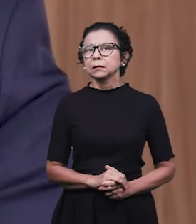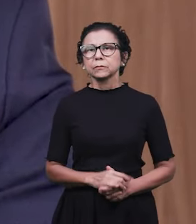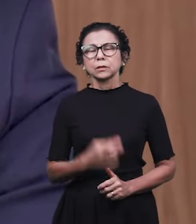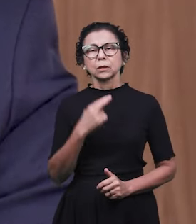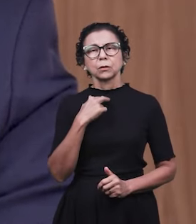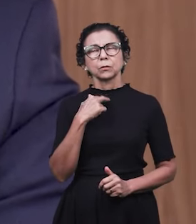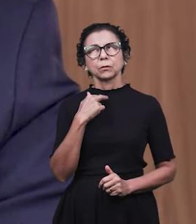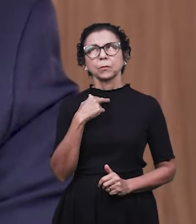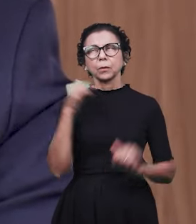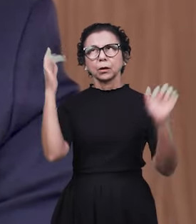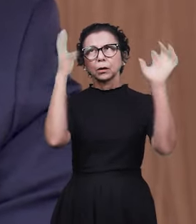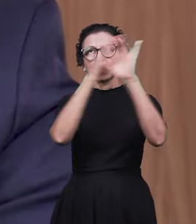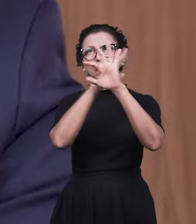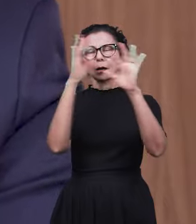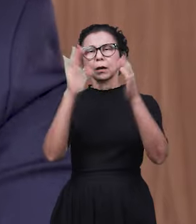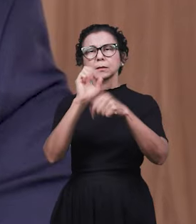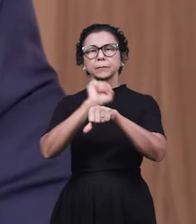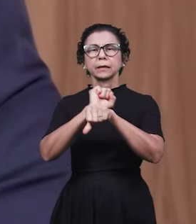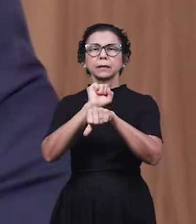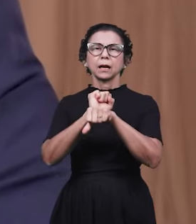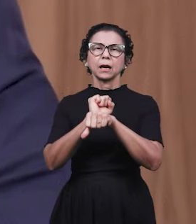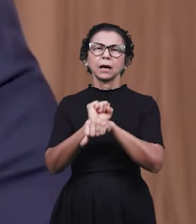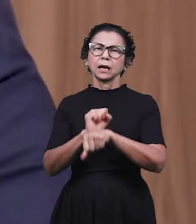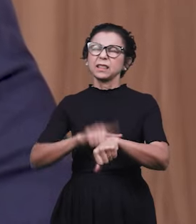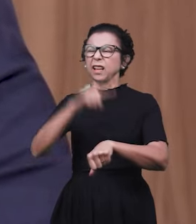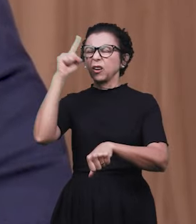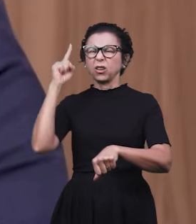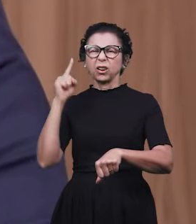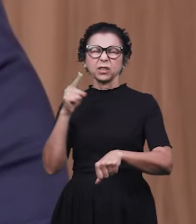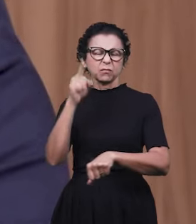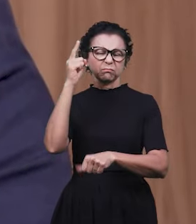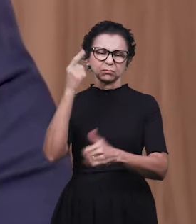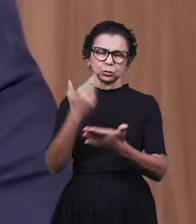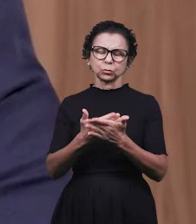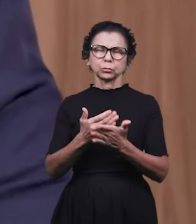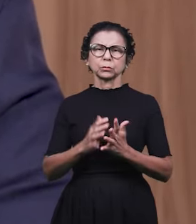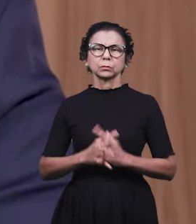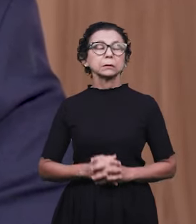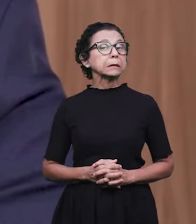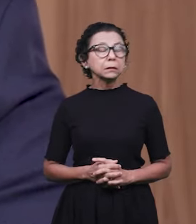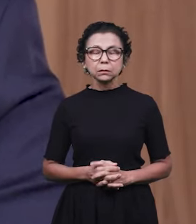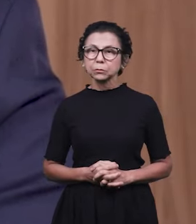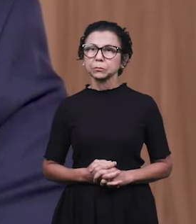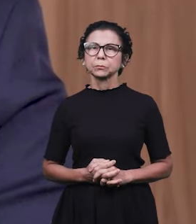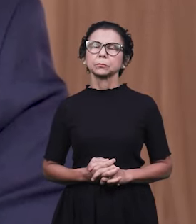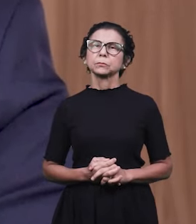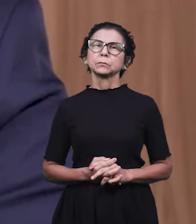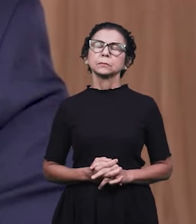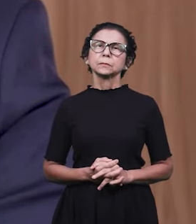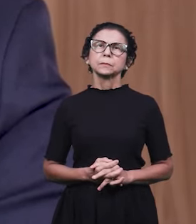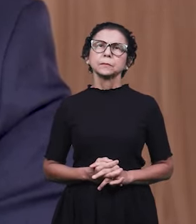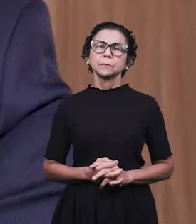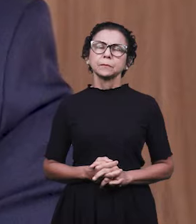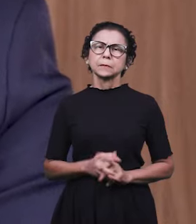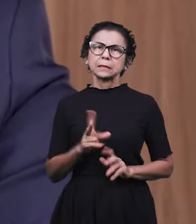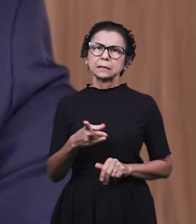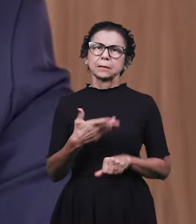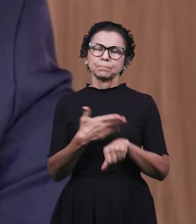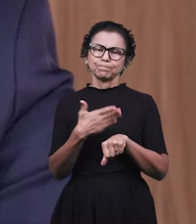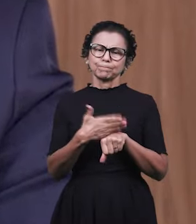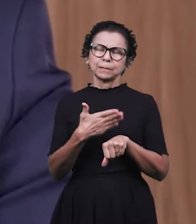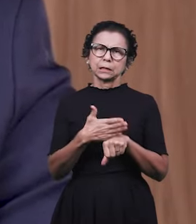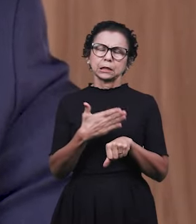a pessoa acaba se frustrando. Uma dica que eu dou é sempre tentar fazer cada vez mais questões. Você vai